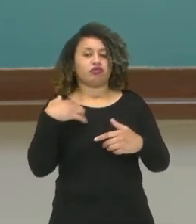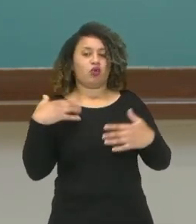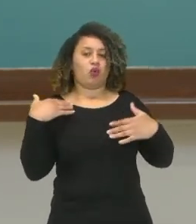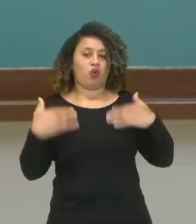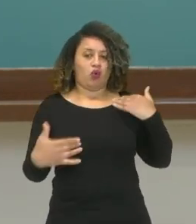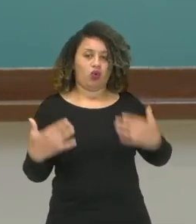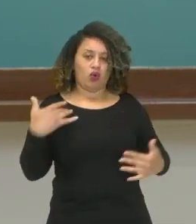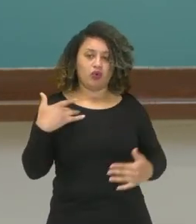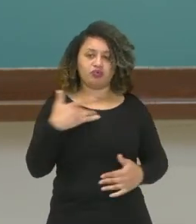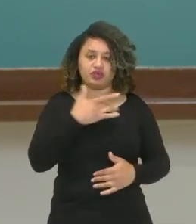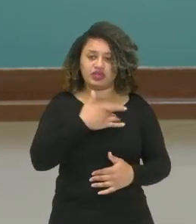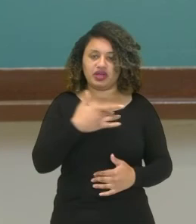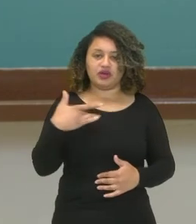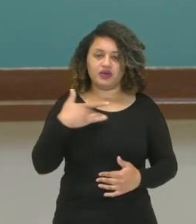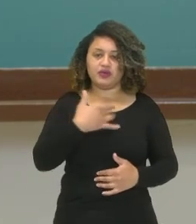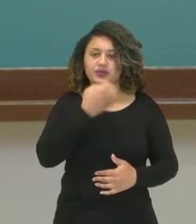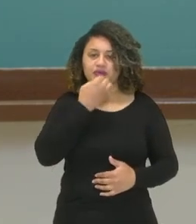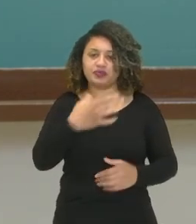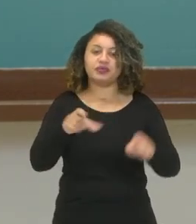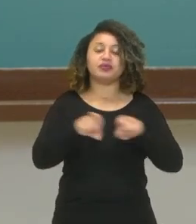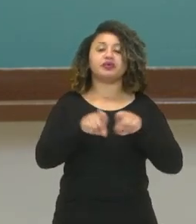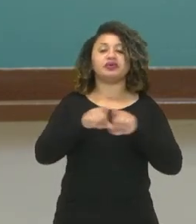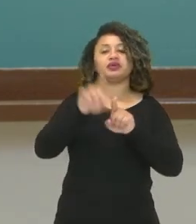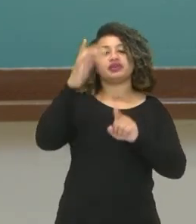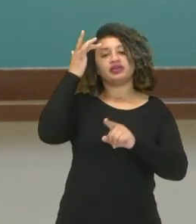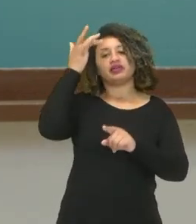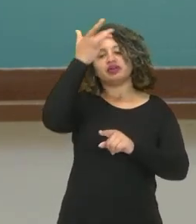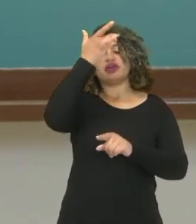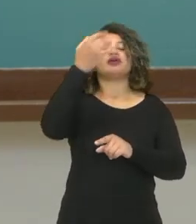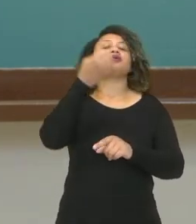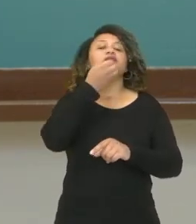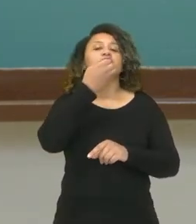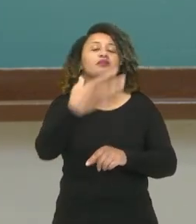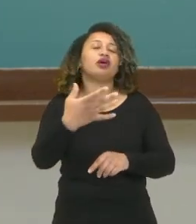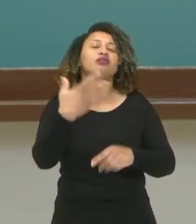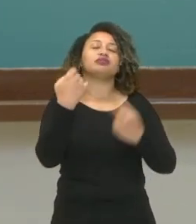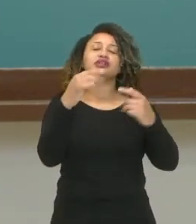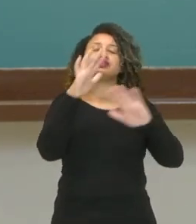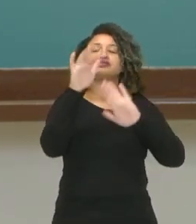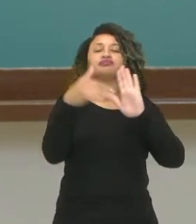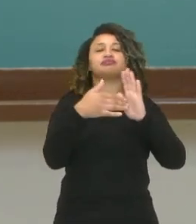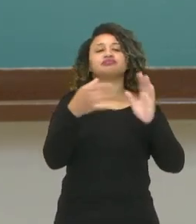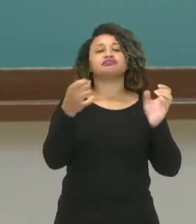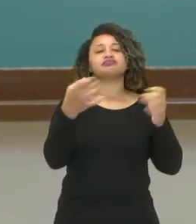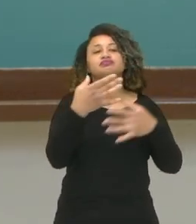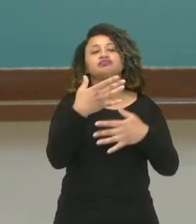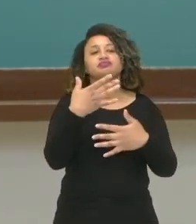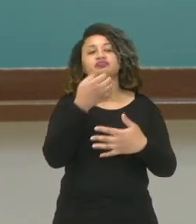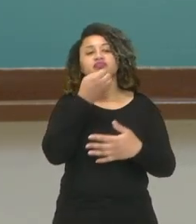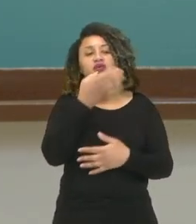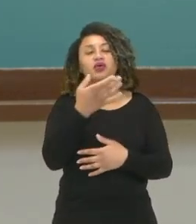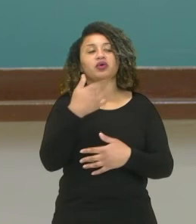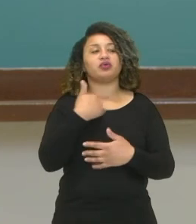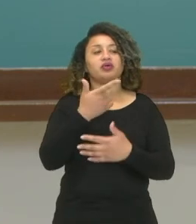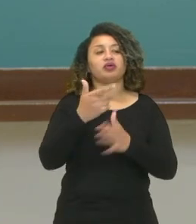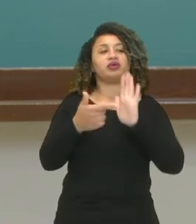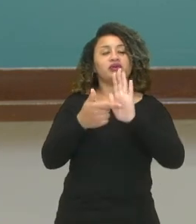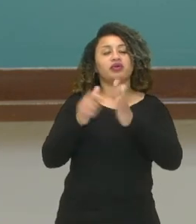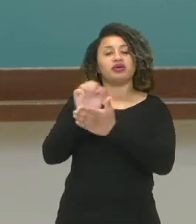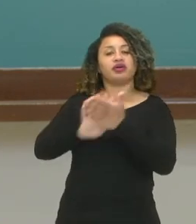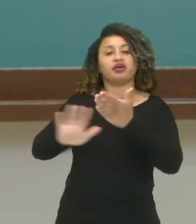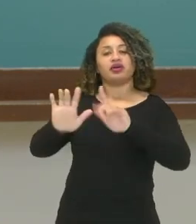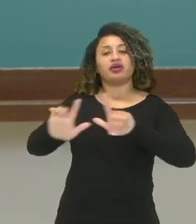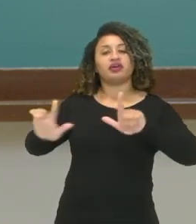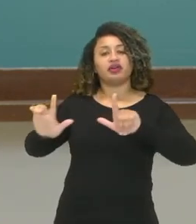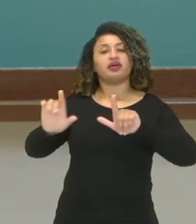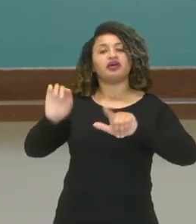E do espírito. Então eu tenho que estar com o espírito tranquilo, bem resolvida. A gente colocou ali na iconografia